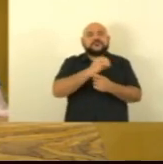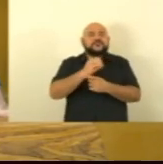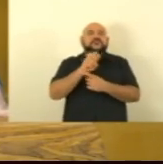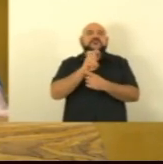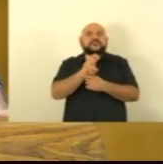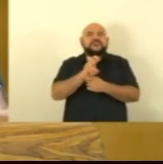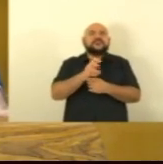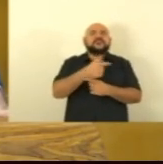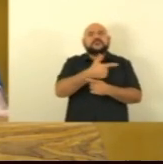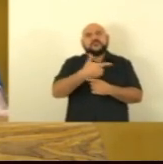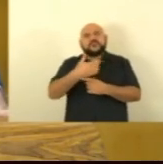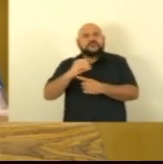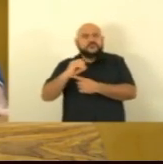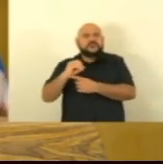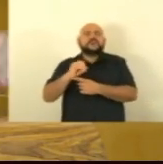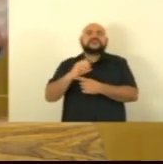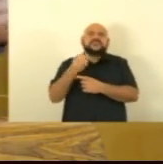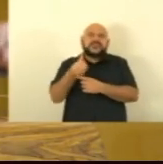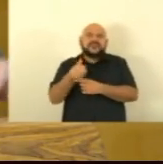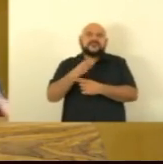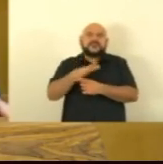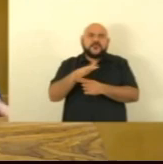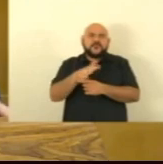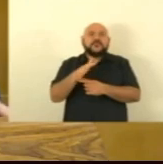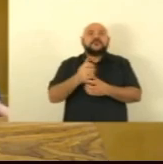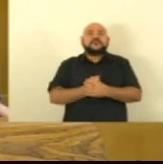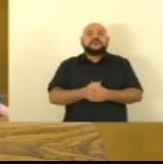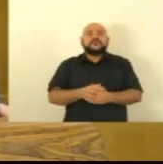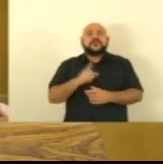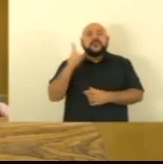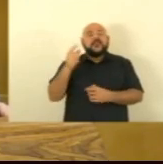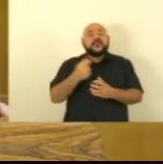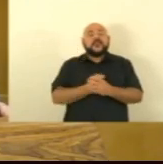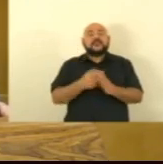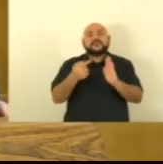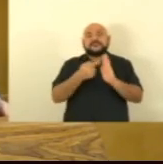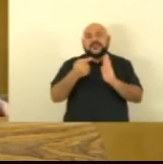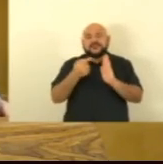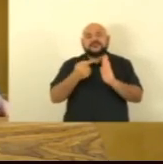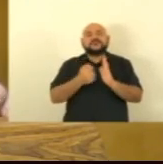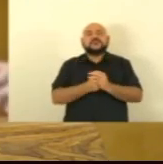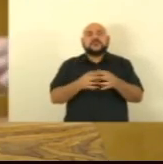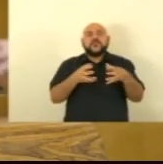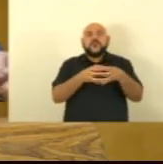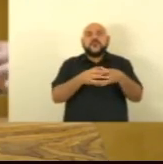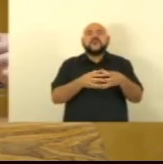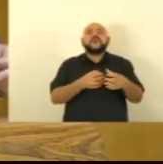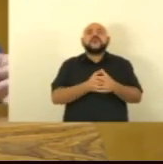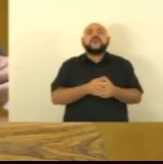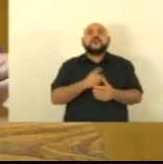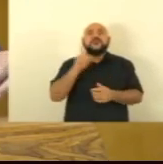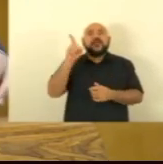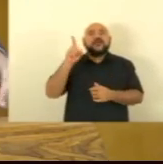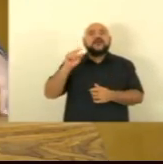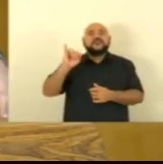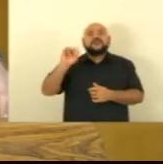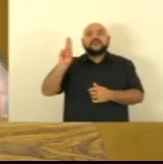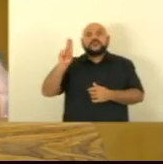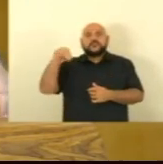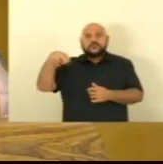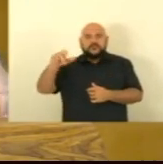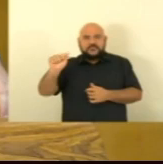2006, nós termos sido, através da 7ª Companhia Independente, sediada no município de Una, um